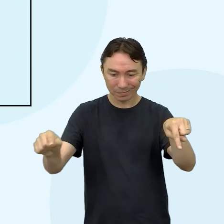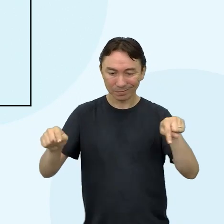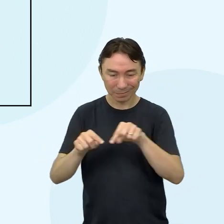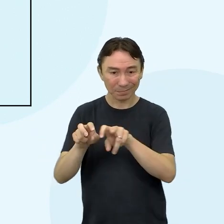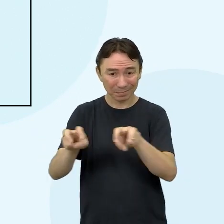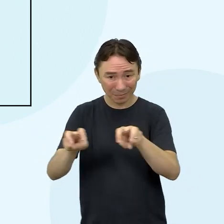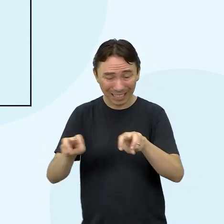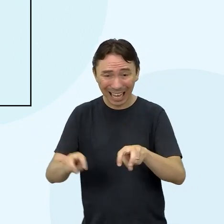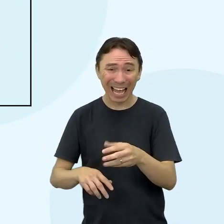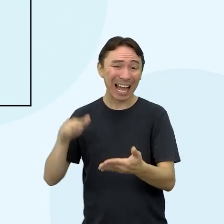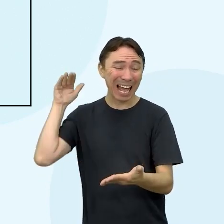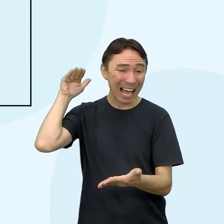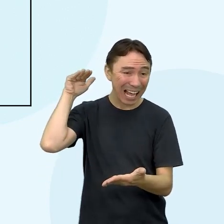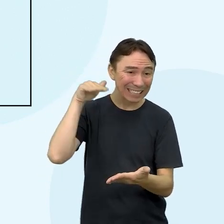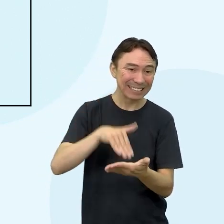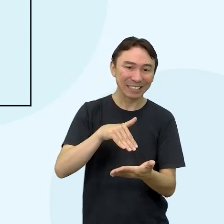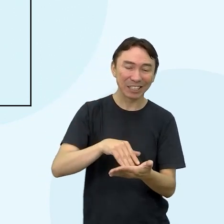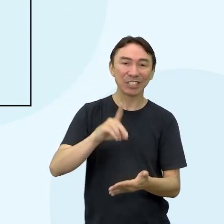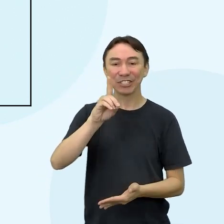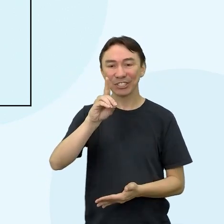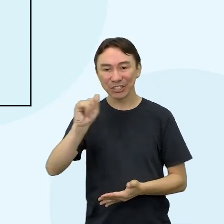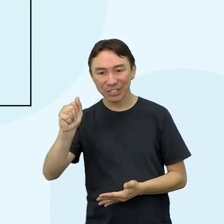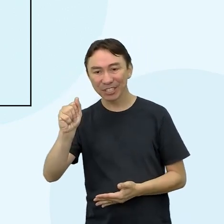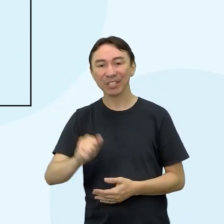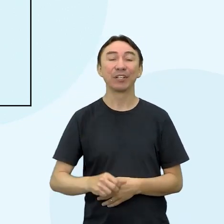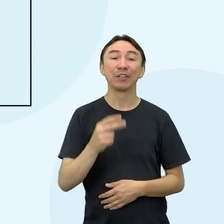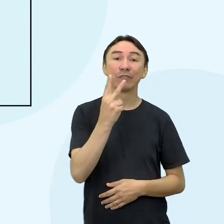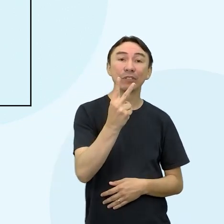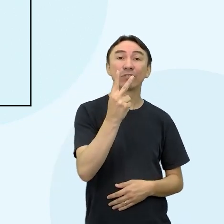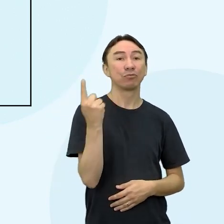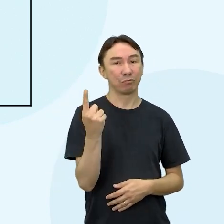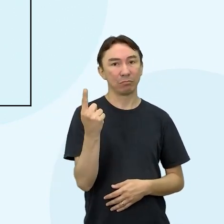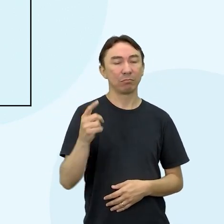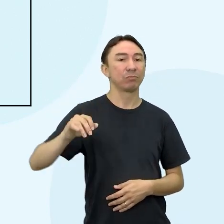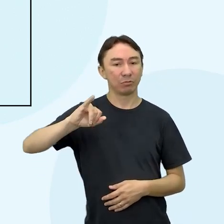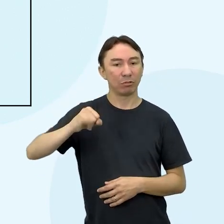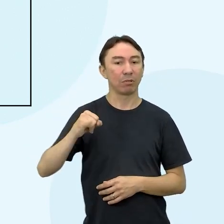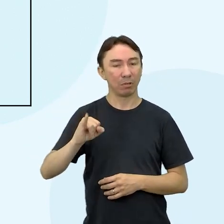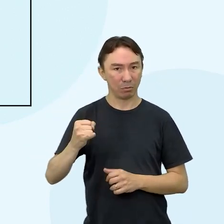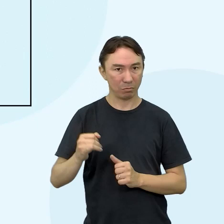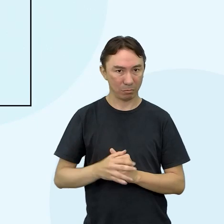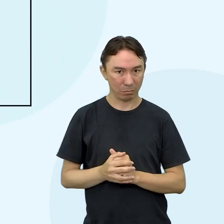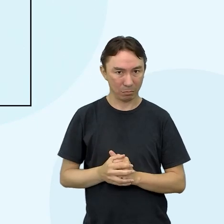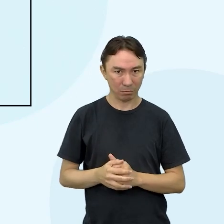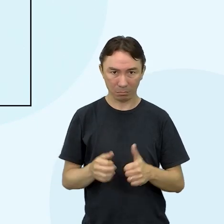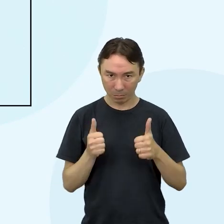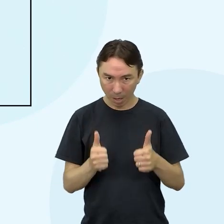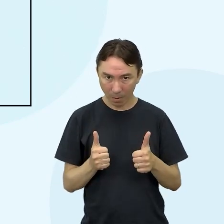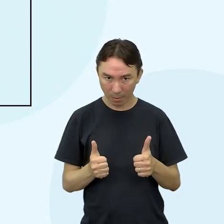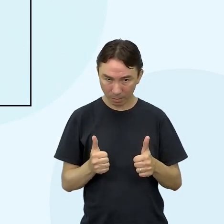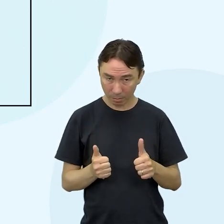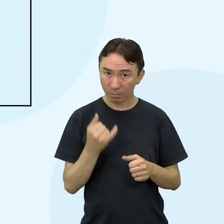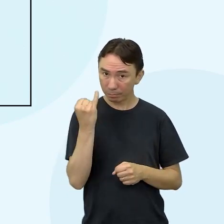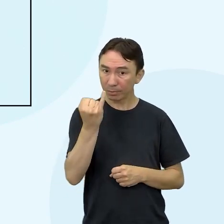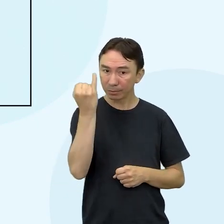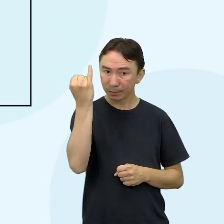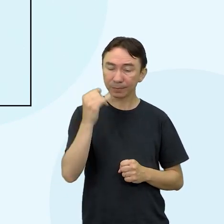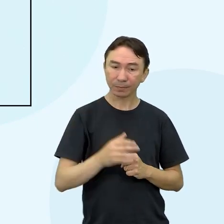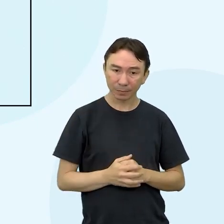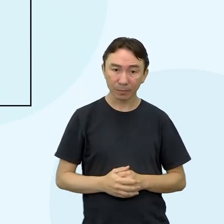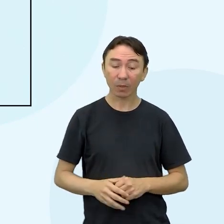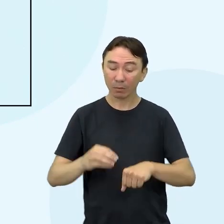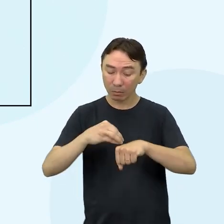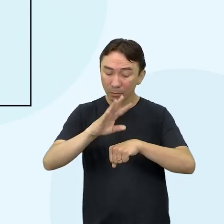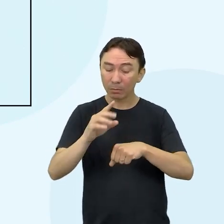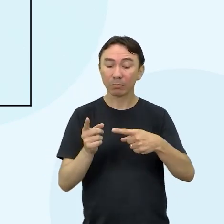na verdade, até o dia 21 de janeiro é interessante que as unidades escolares realizem aí esse conselho de classe. 2 dicas